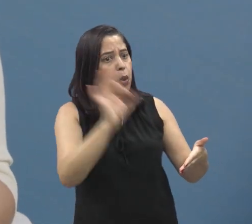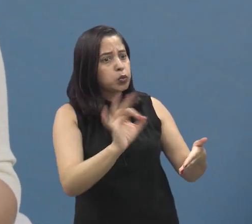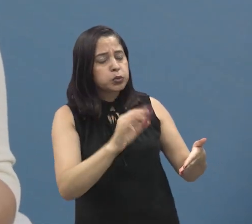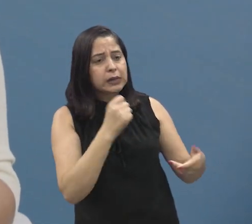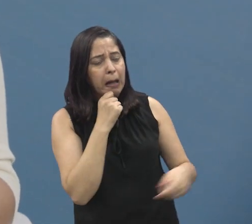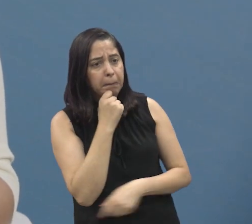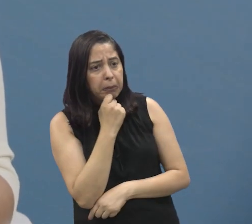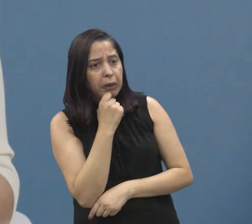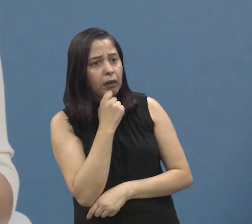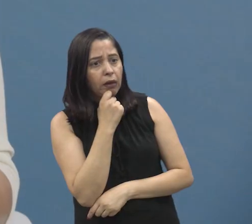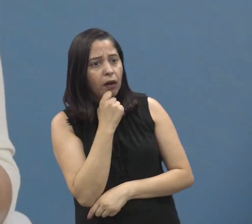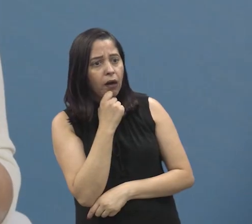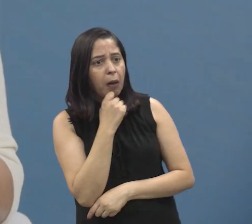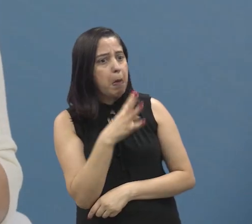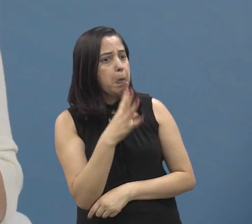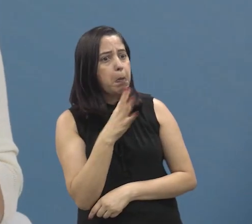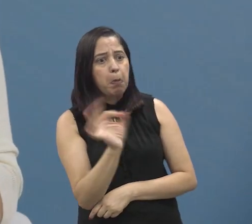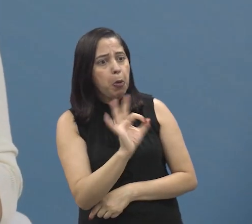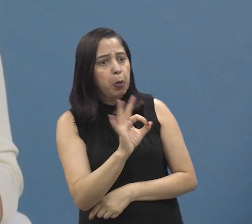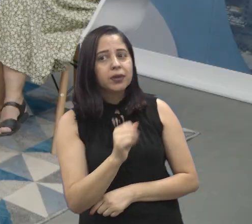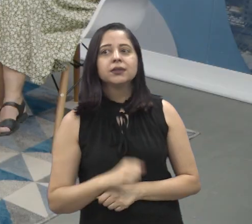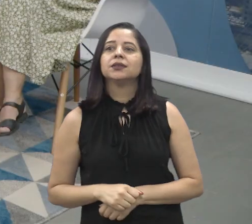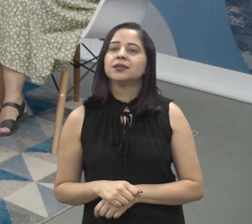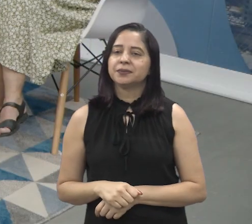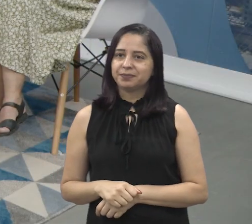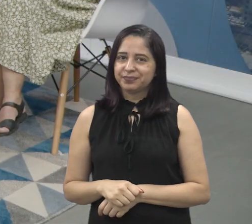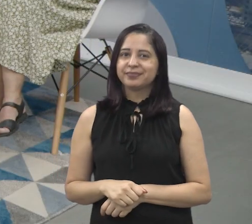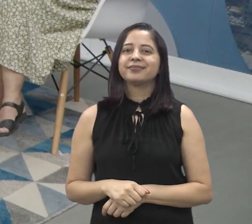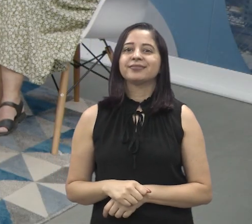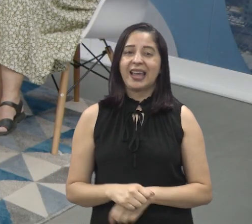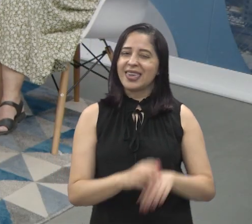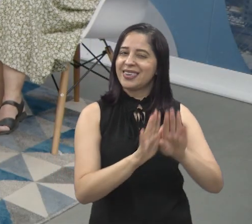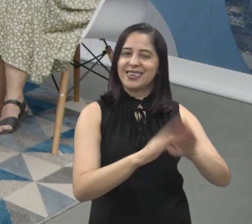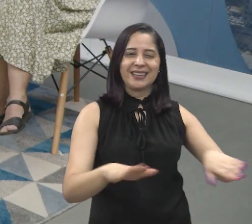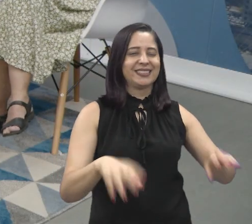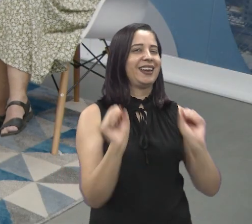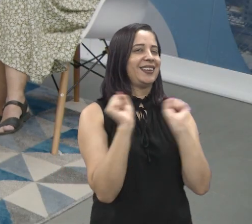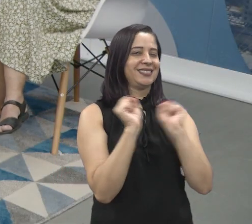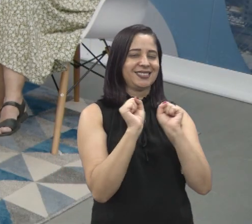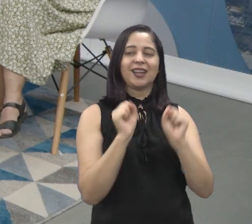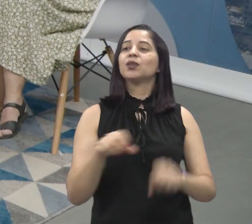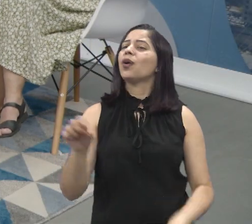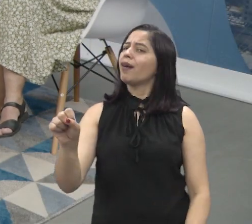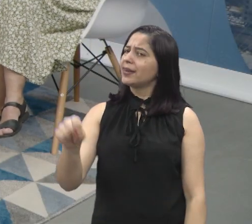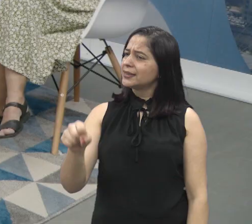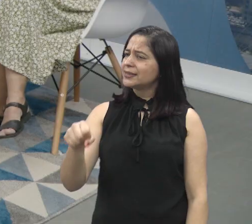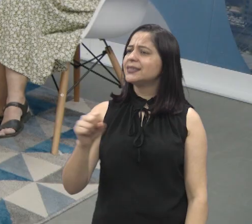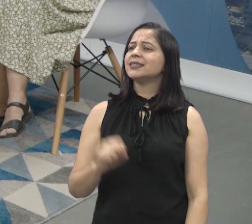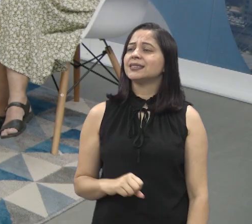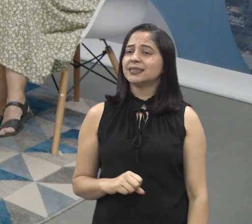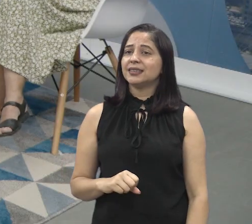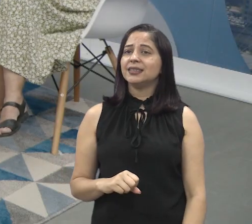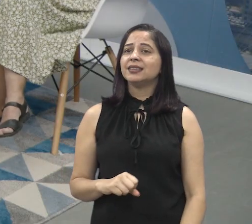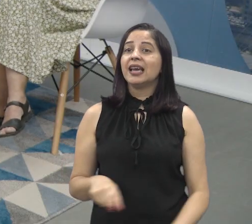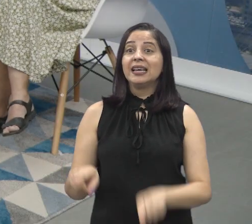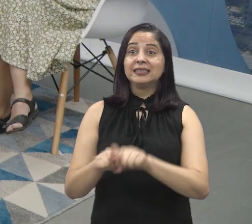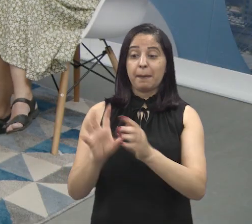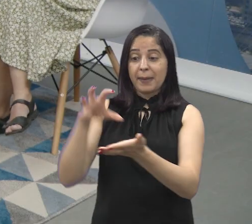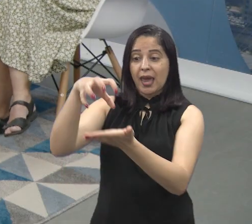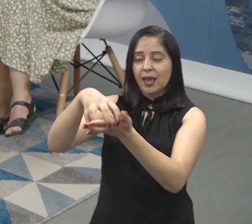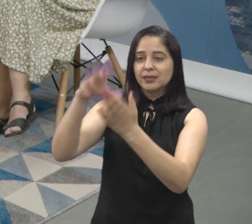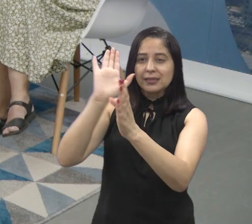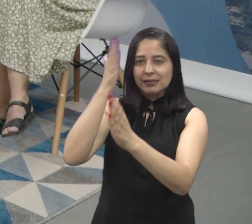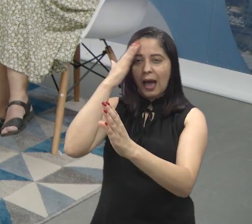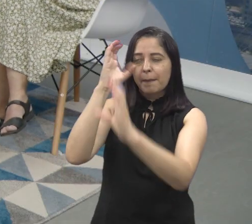esse memorial. As crianças acham barato, né? O observatório, né? Sim, exato. Sim, dar